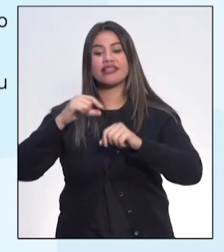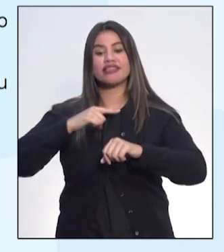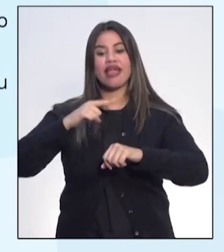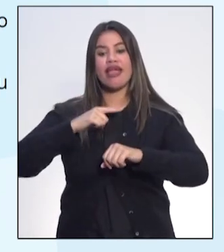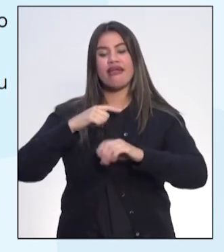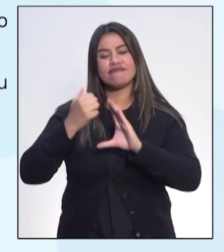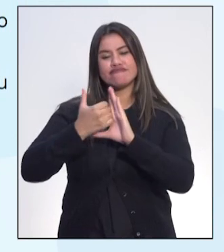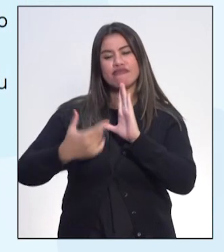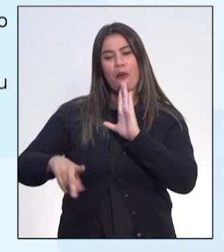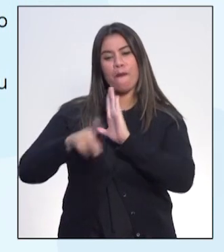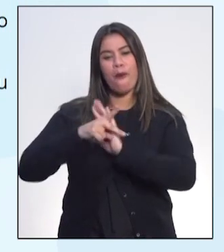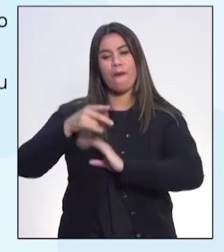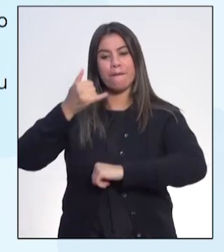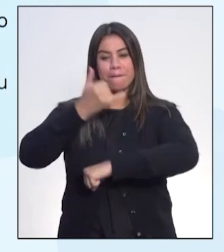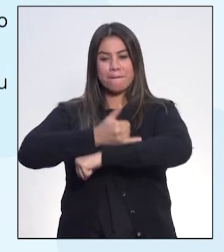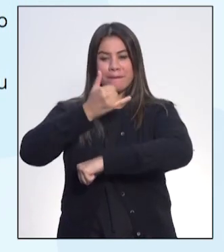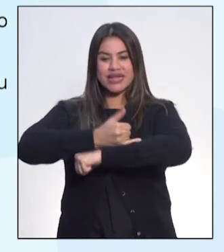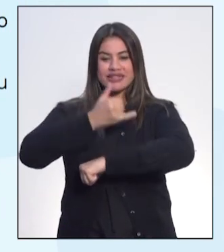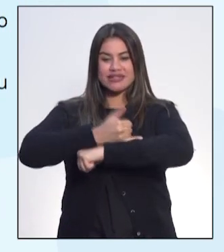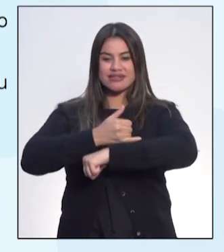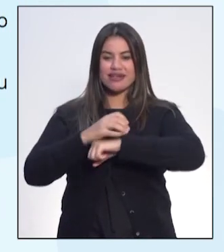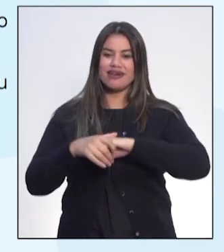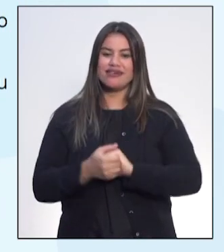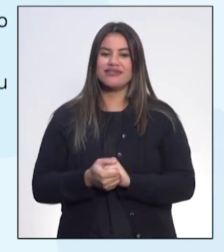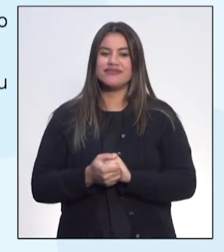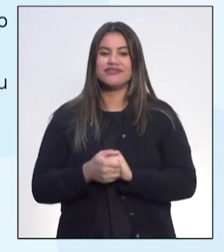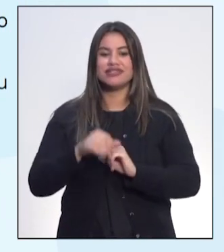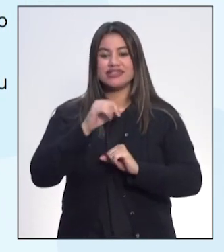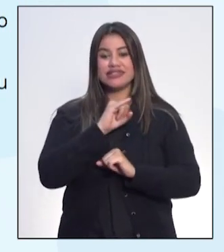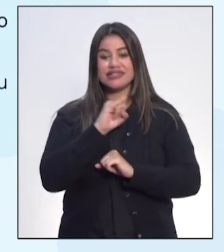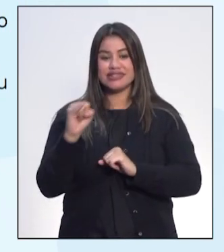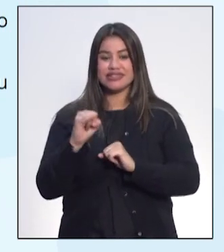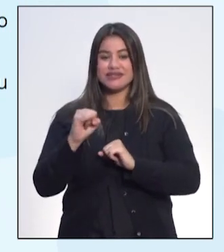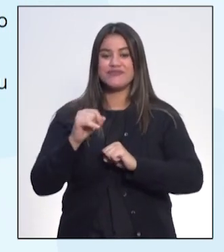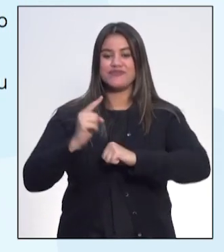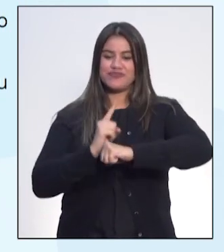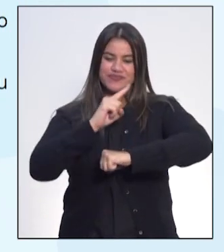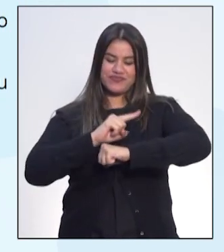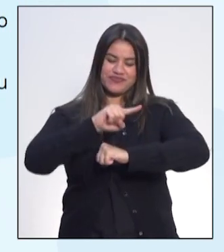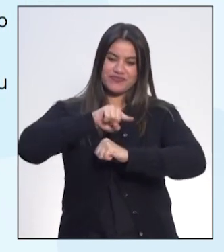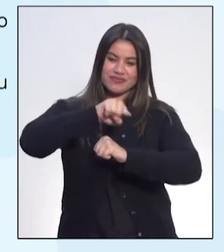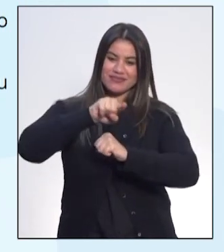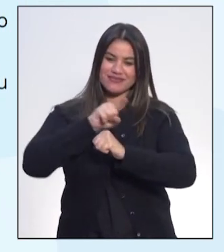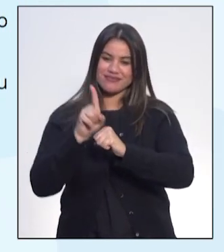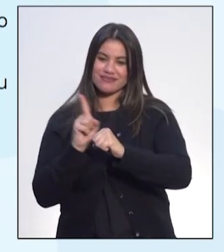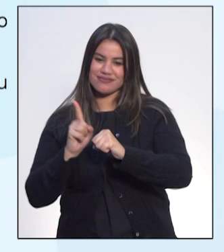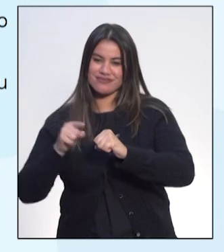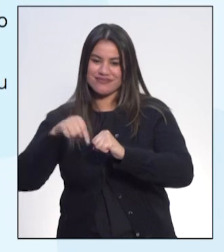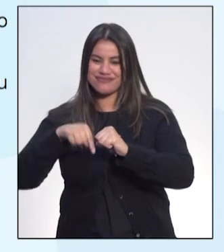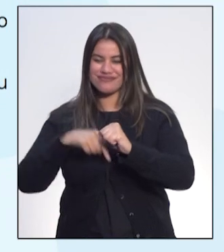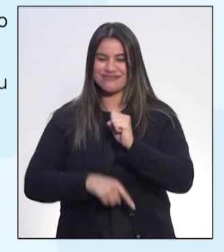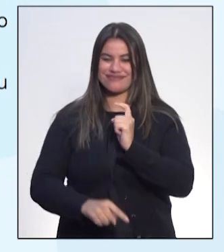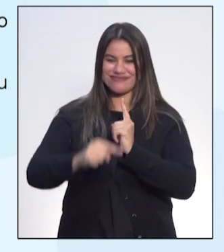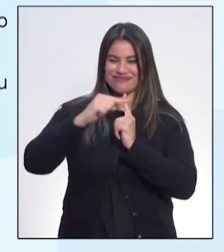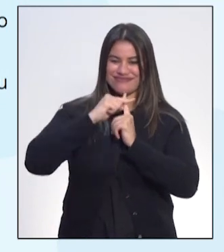metálico, né? Então, quanto mais eletropositivo esse elemento químico, mais ele vai ter